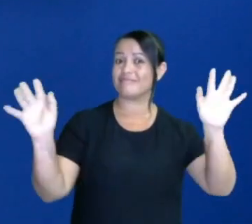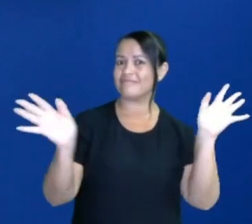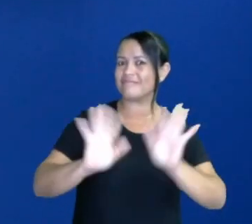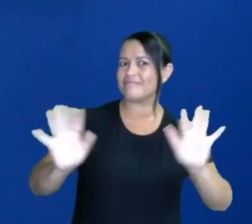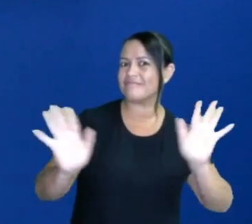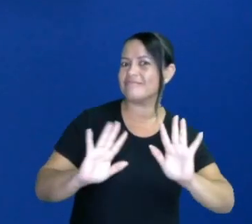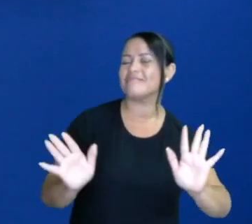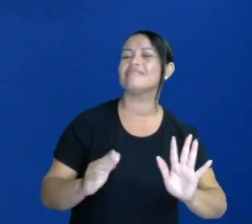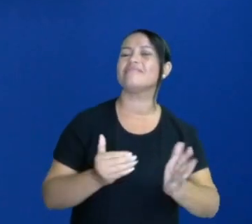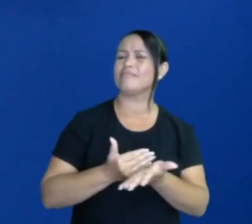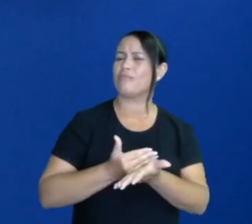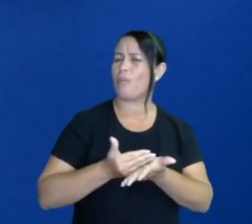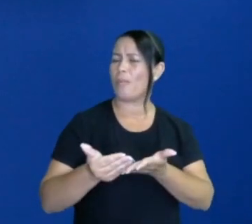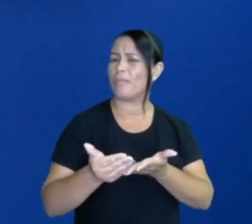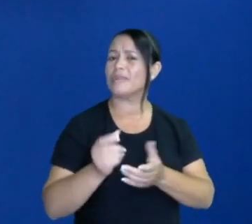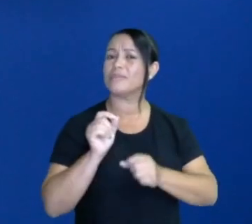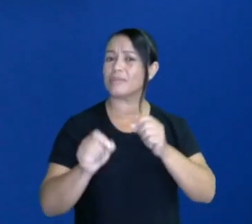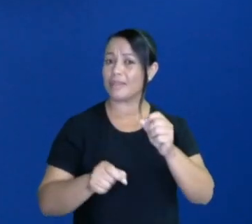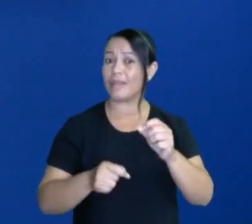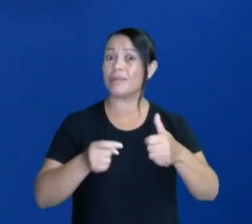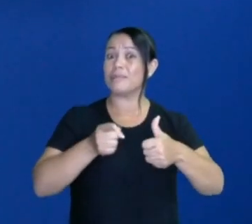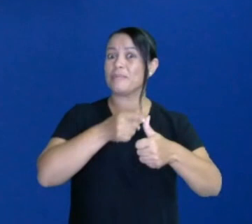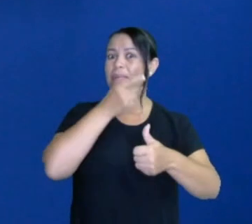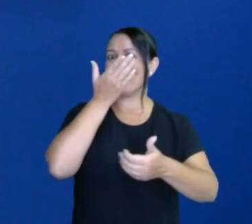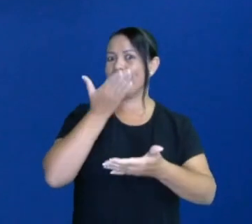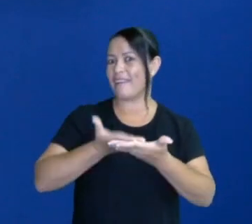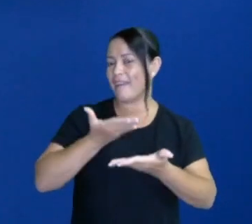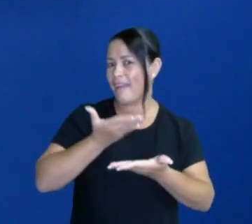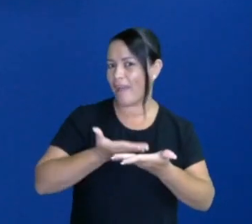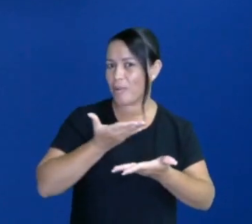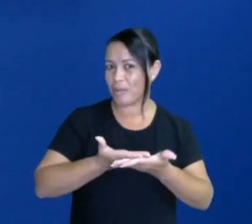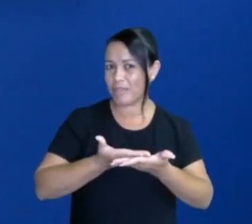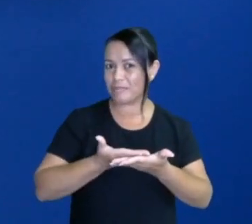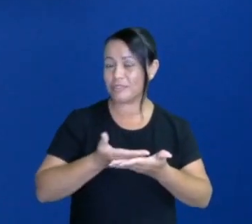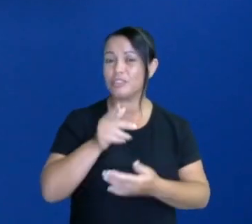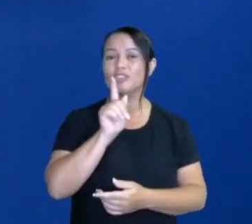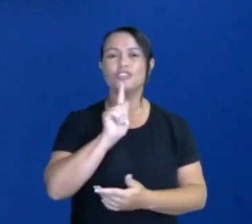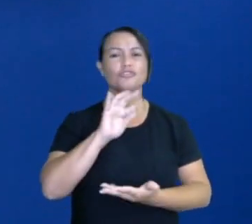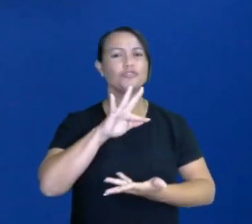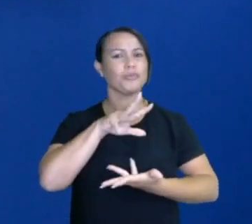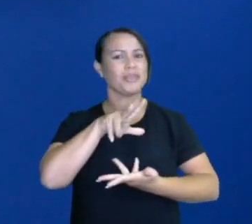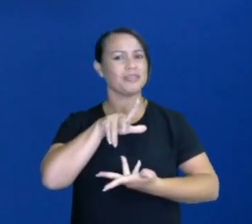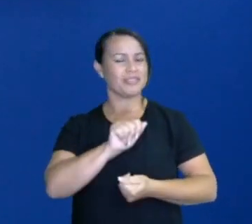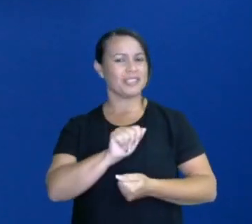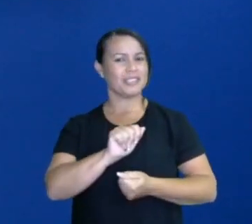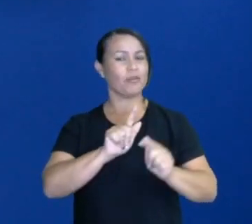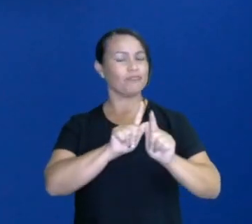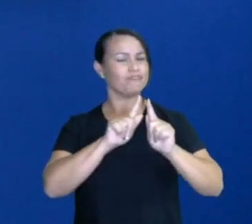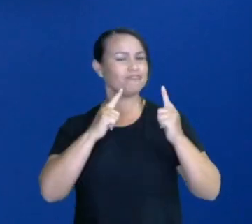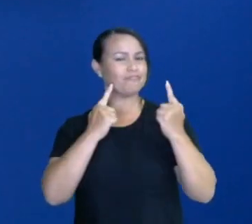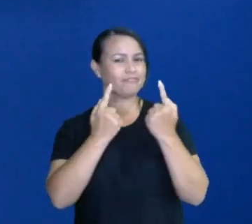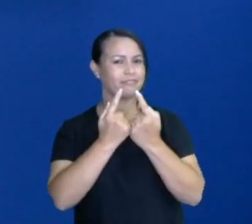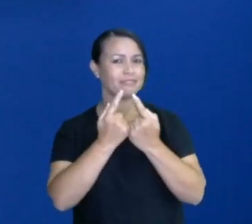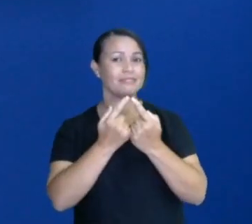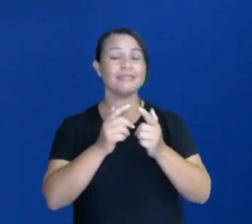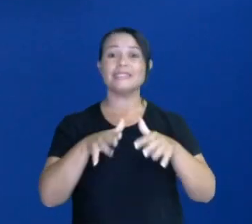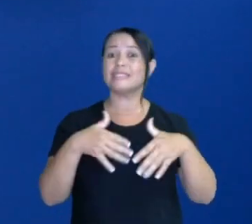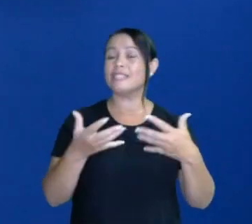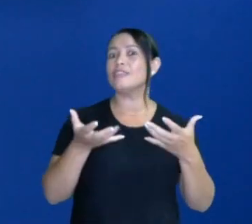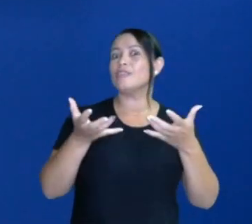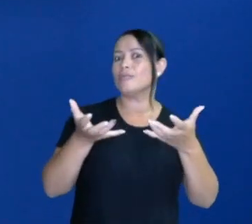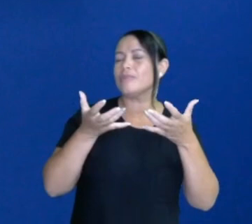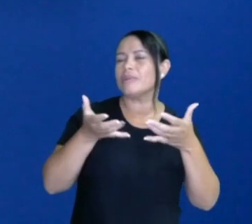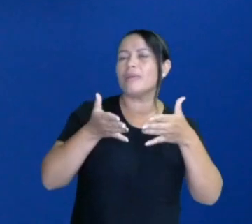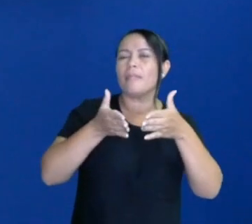Olá, pessoal! Vamos dar início à nossa primeira aula de geografia. E aí eu